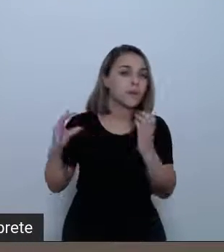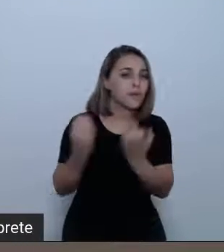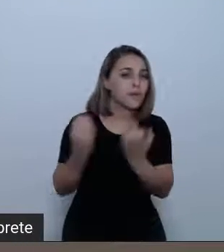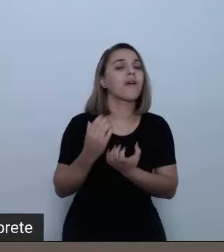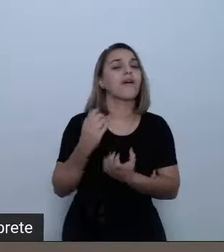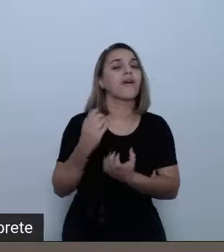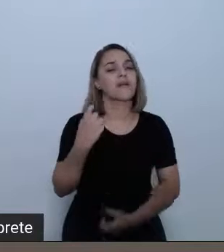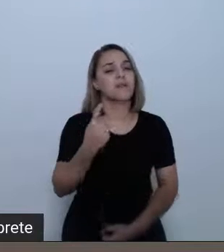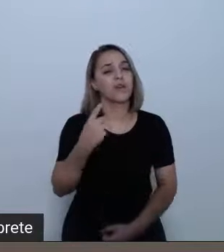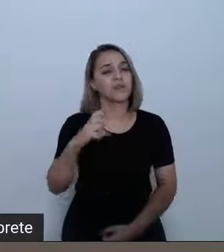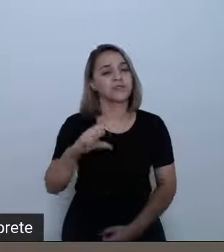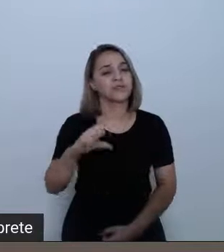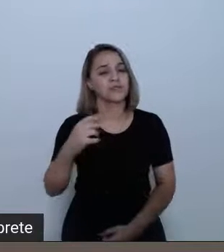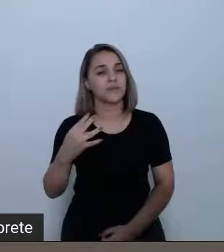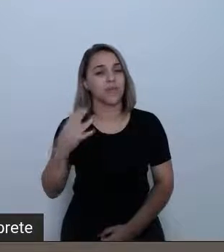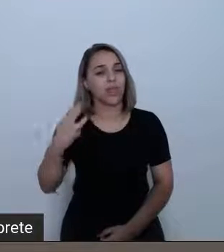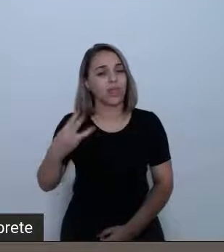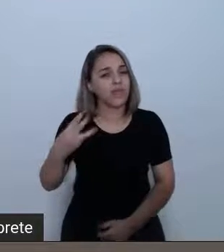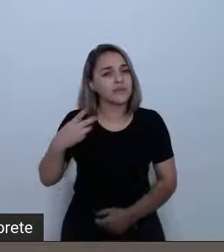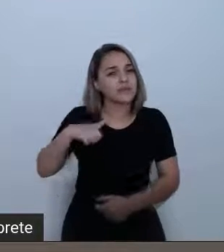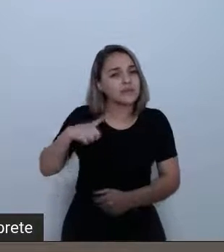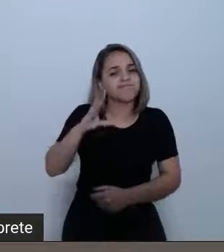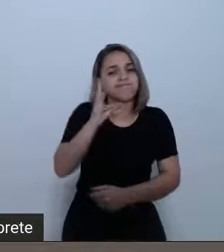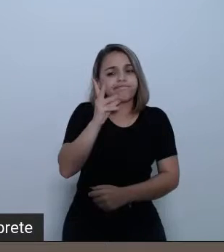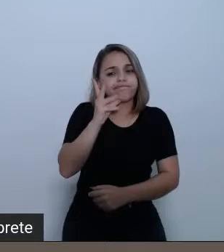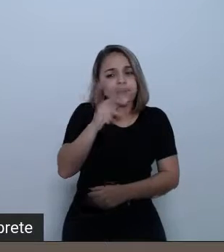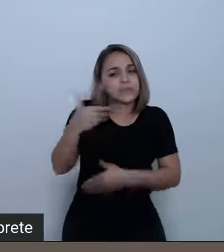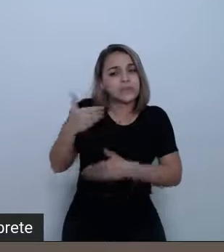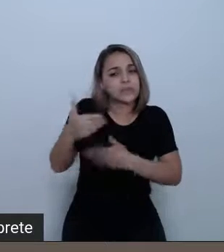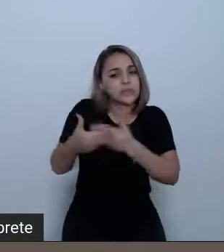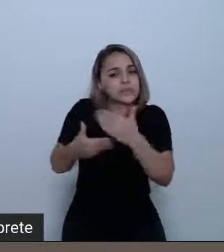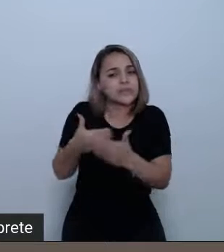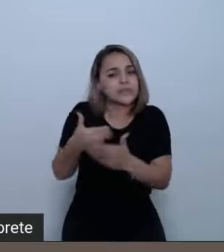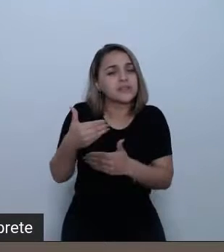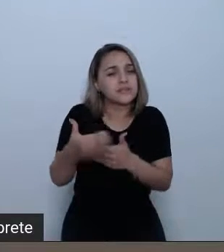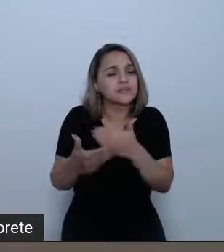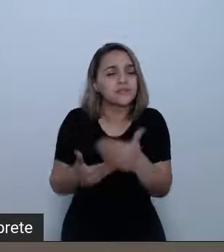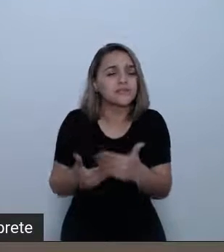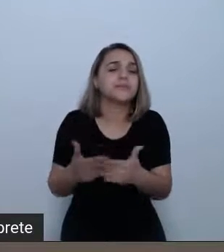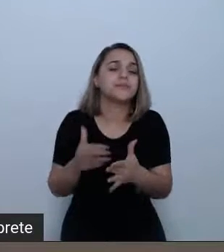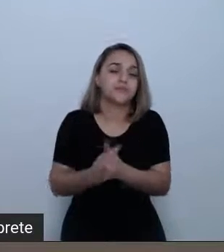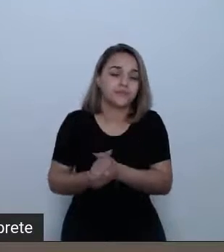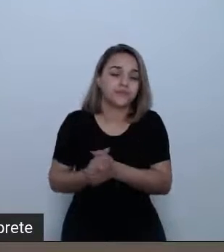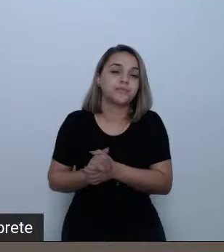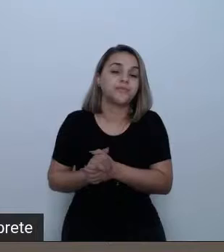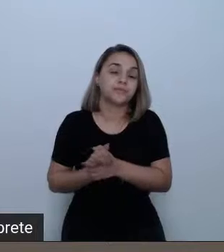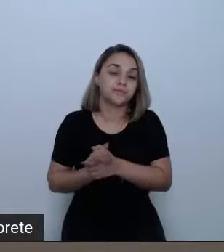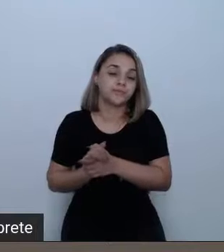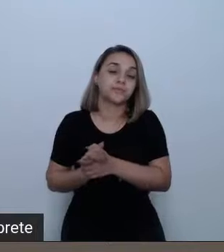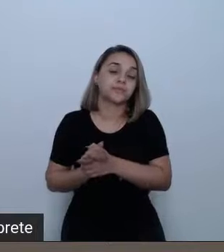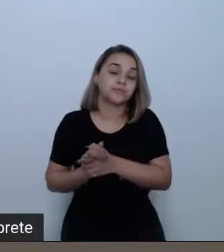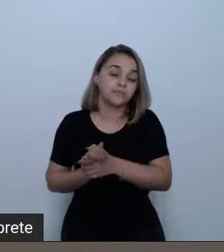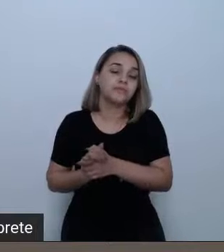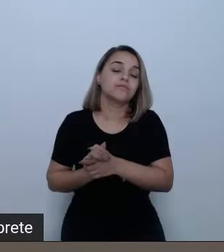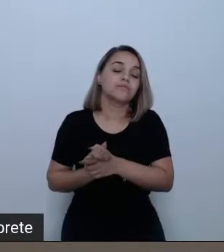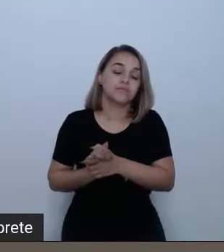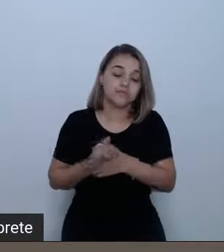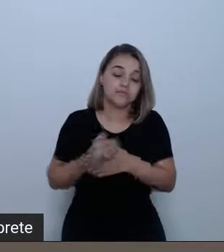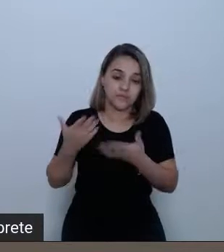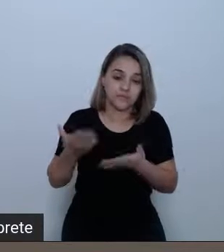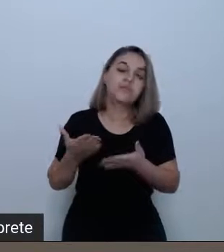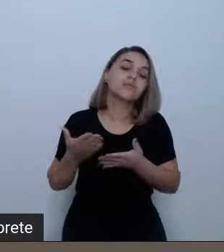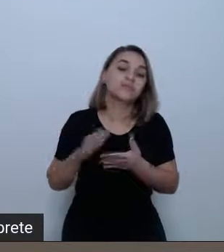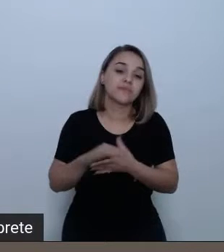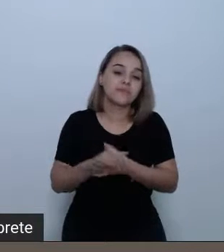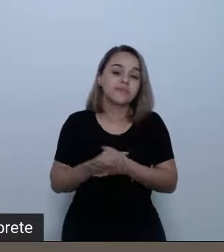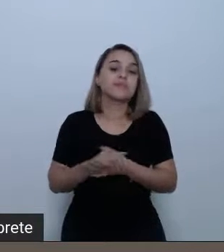é um processo lento, né? Acredito que, como você frisou no início da sua pergunta para o Ricardo, Thiago, já em 22 ele